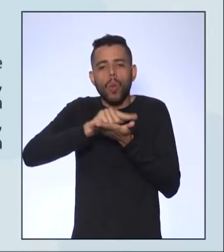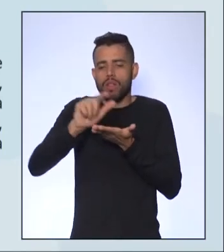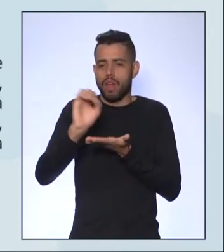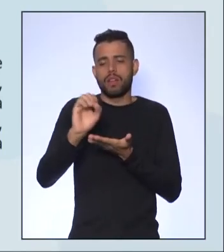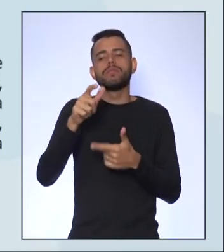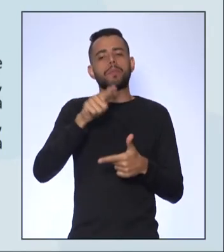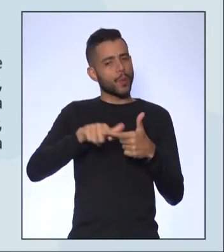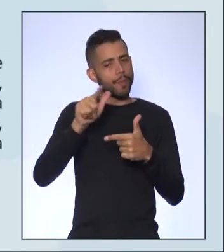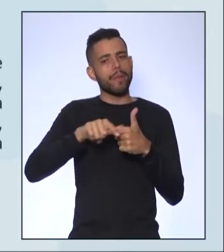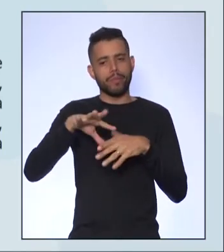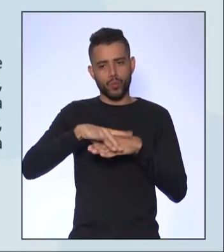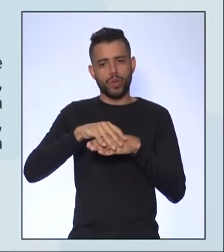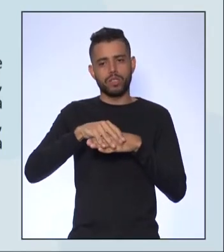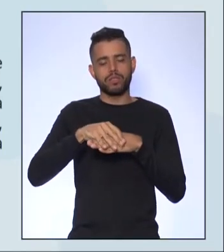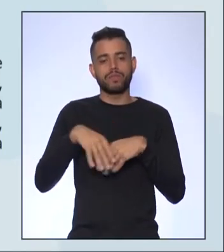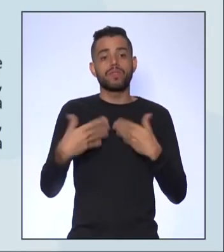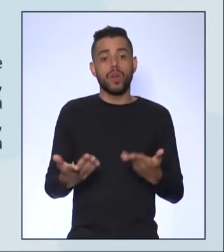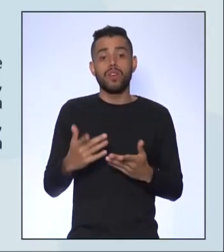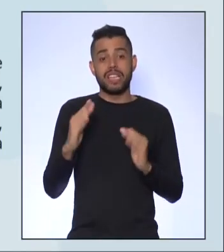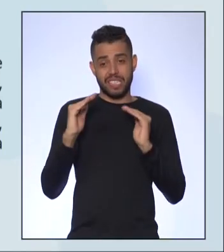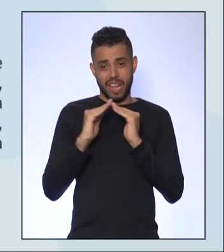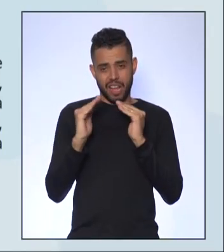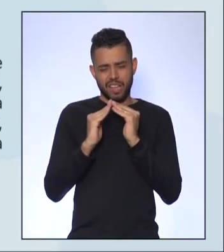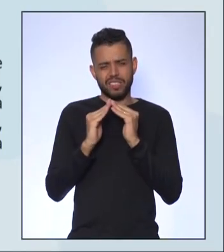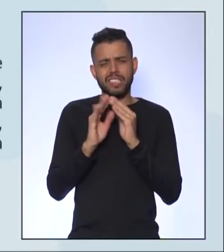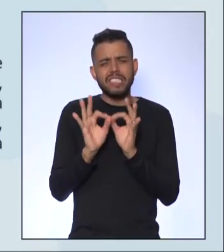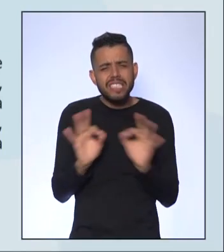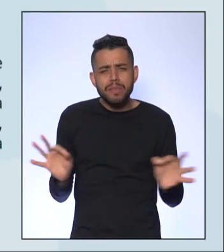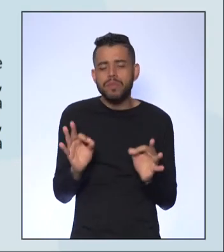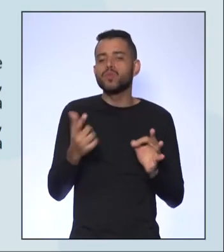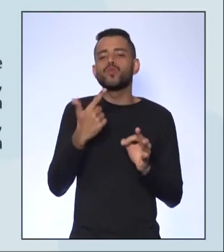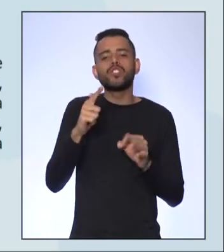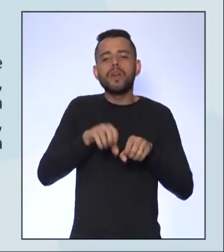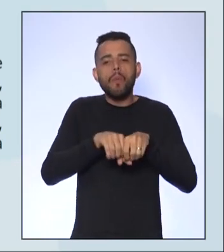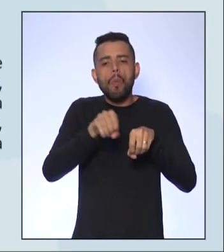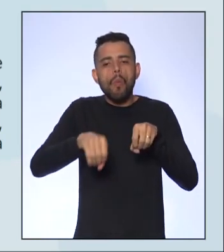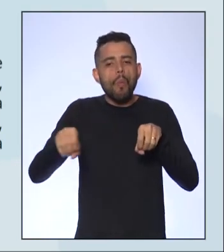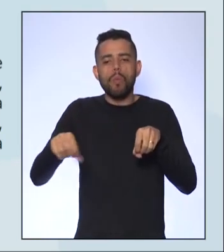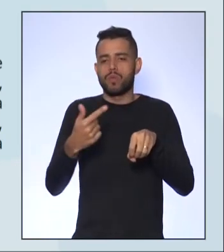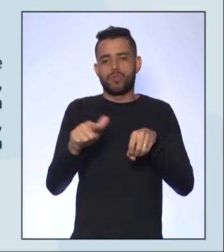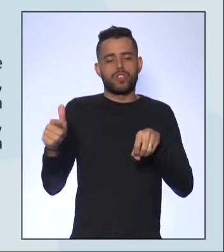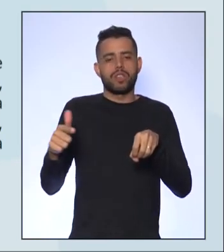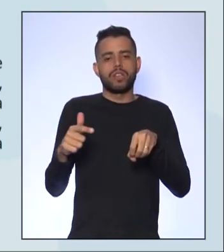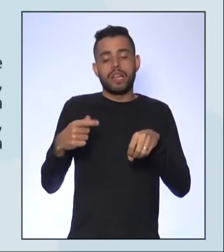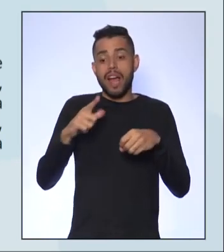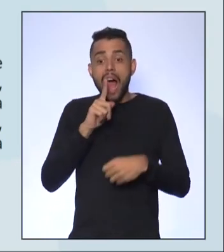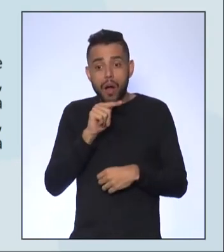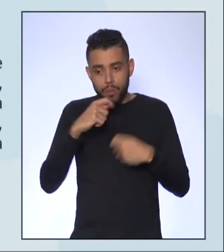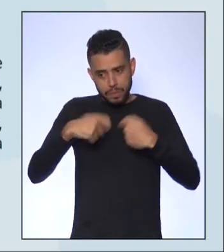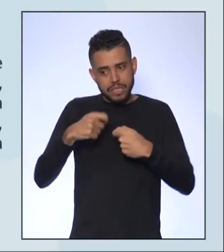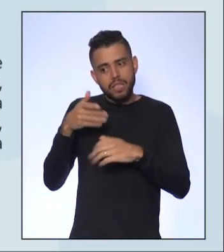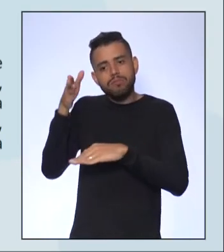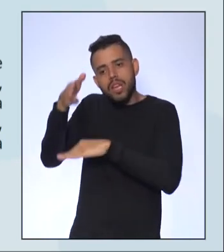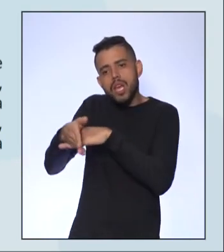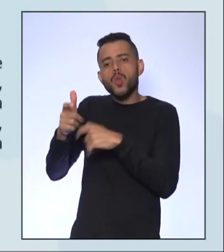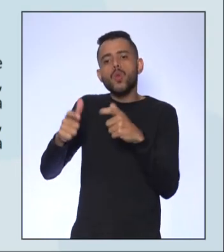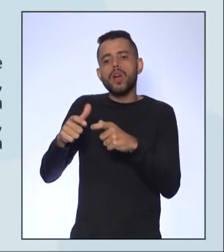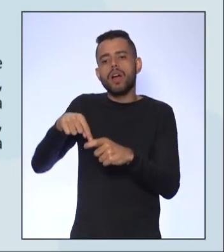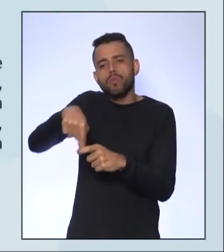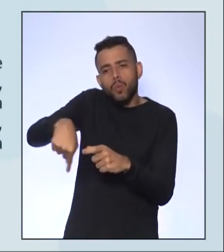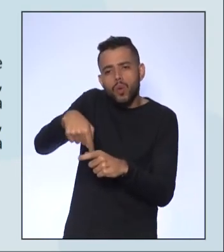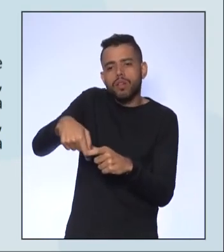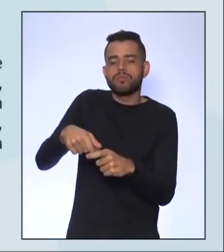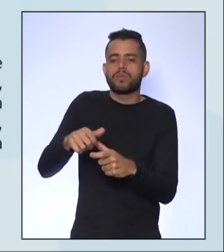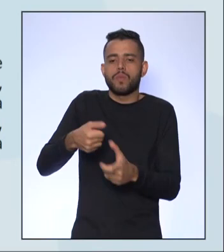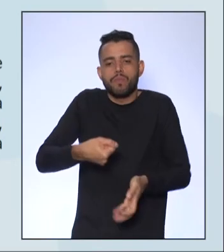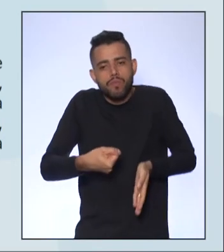coloniais, elas não tinham saneamento básico. A pessoa que precisava pegar água, ela tinha que ir a uma fonte, recolher água e ir até a casa com o